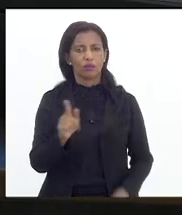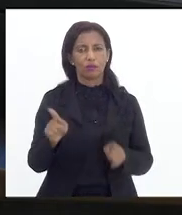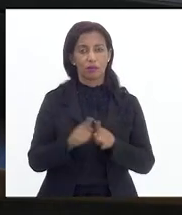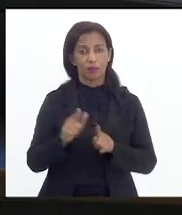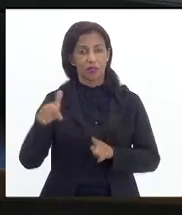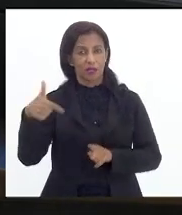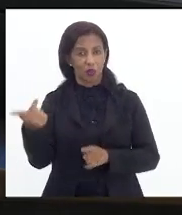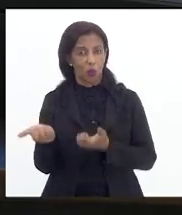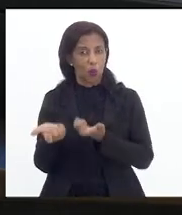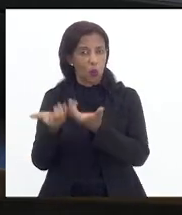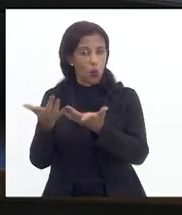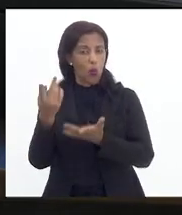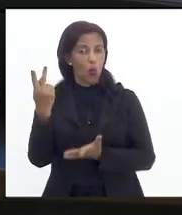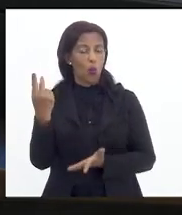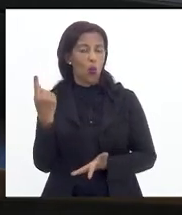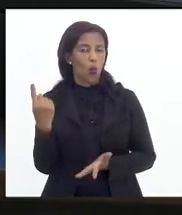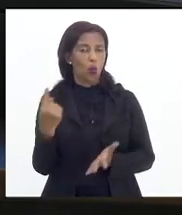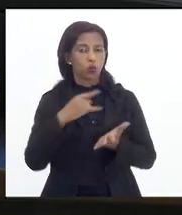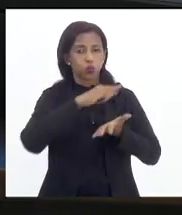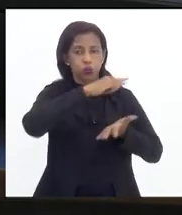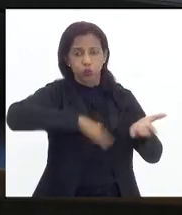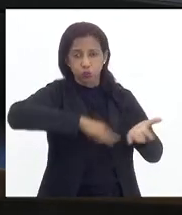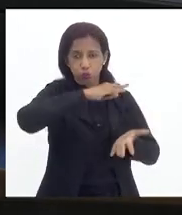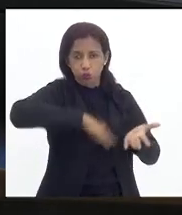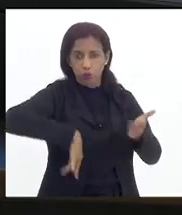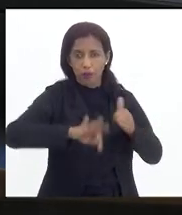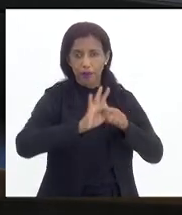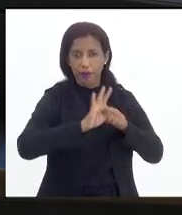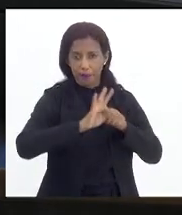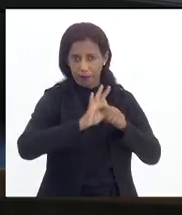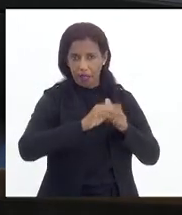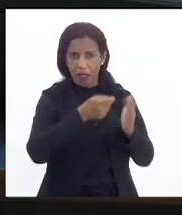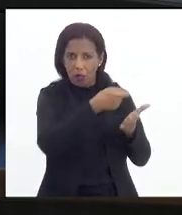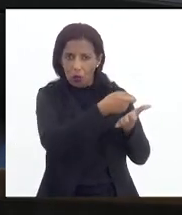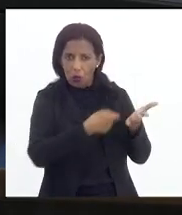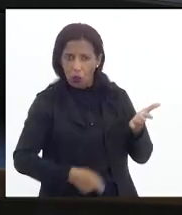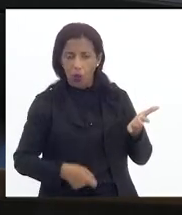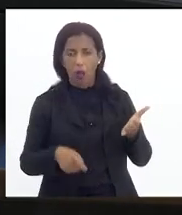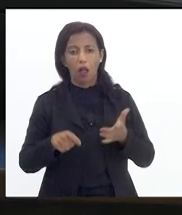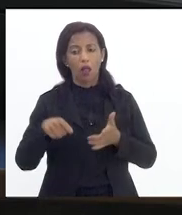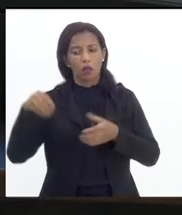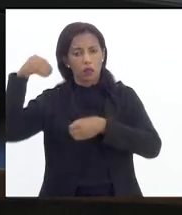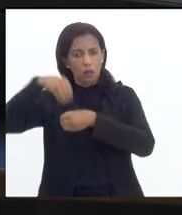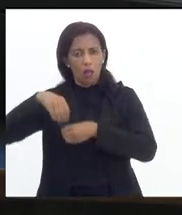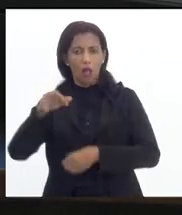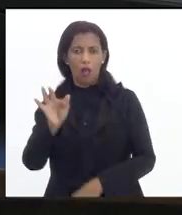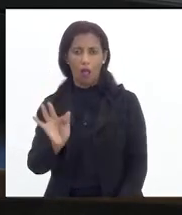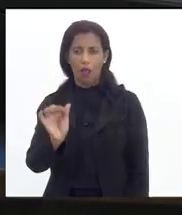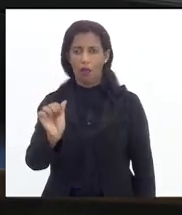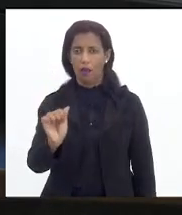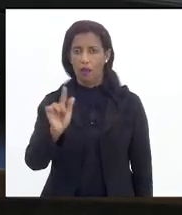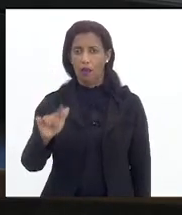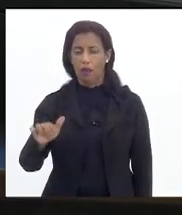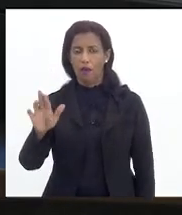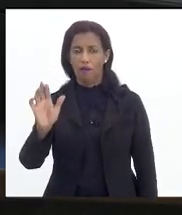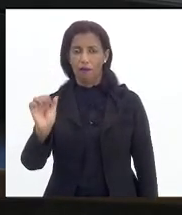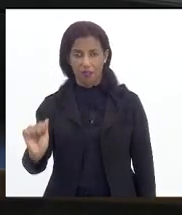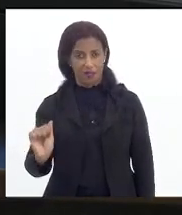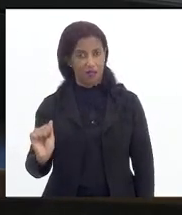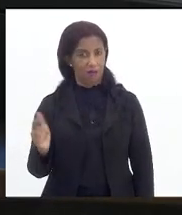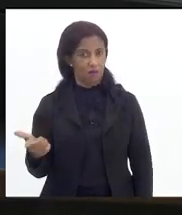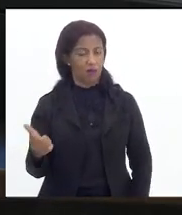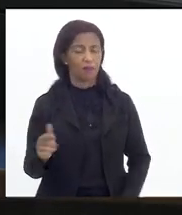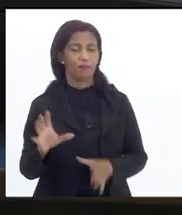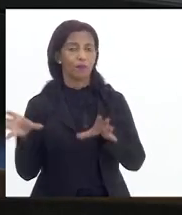com a nota técnica feita a grande maioria aceita na fazenda né então aqui você